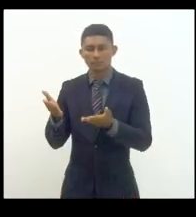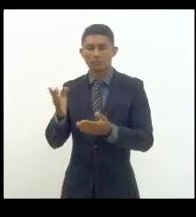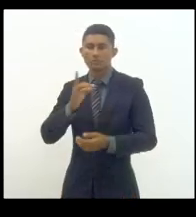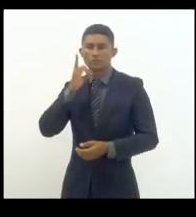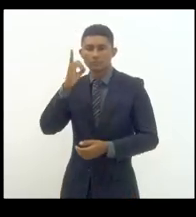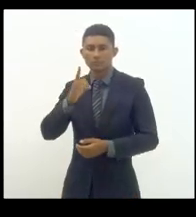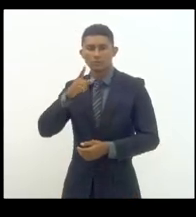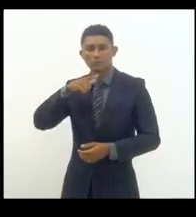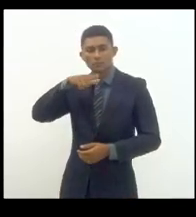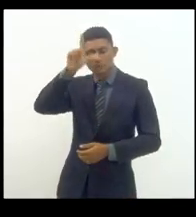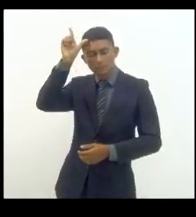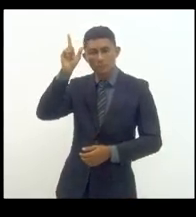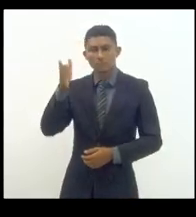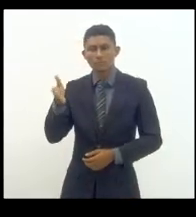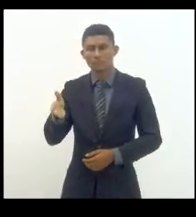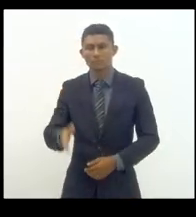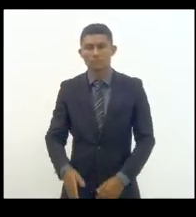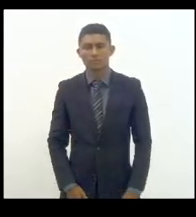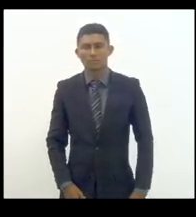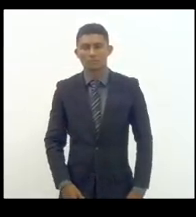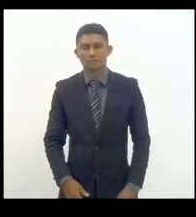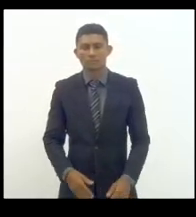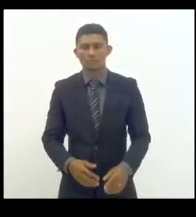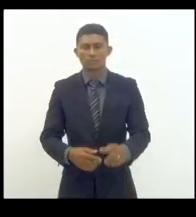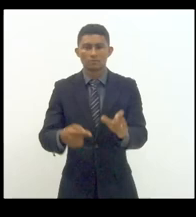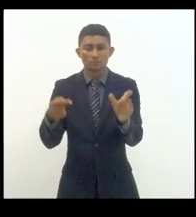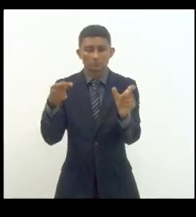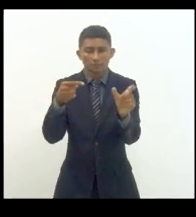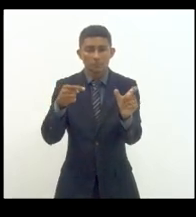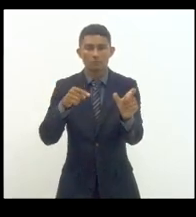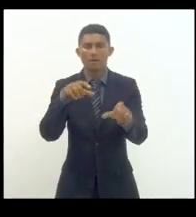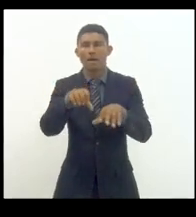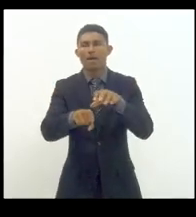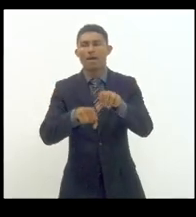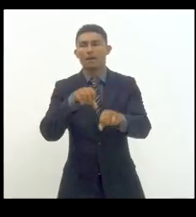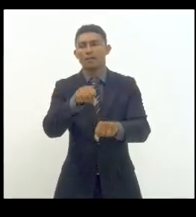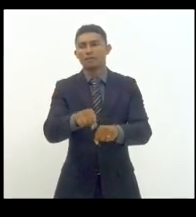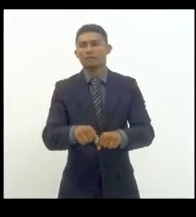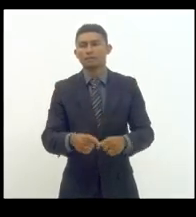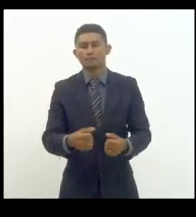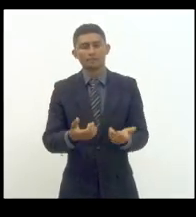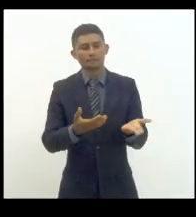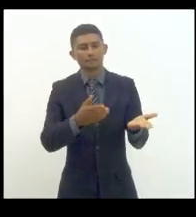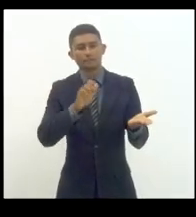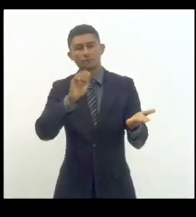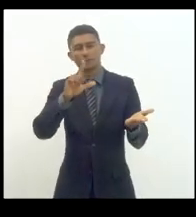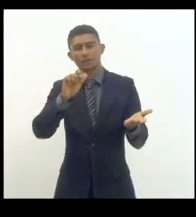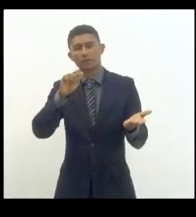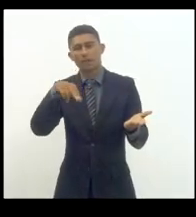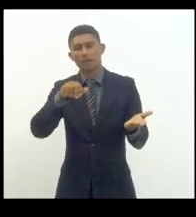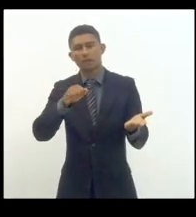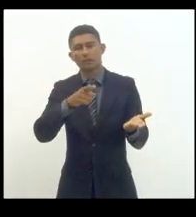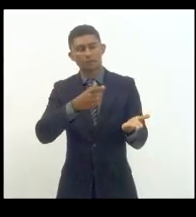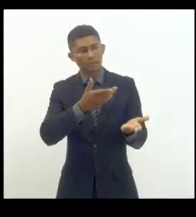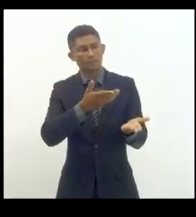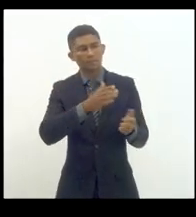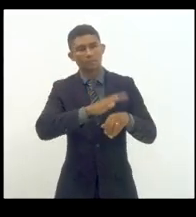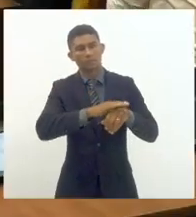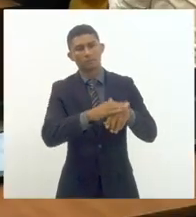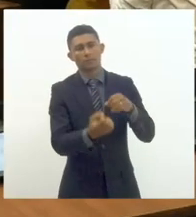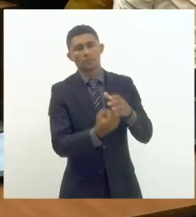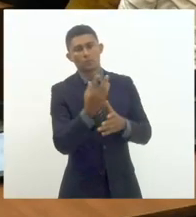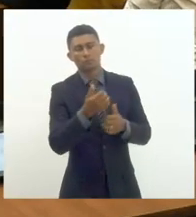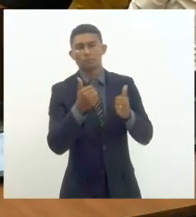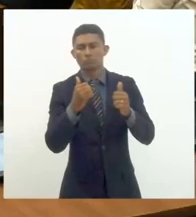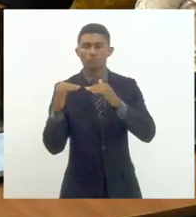Paulo, já que tinha a palavra caçador, e também homenagem ao deputado da Lana, que é uma das autoras do projeto. Tá bom?